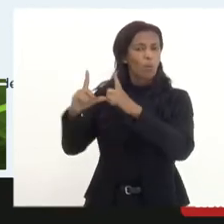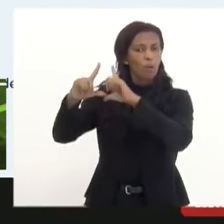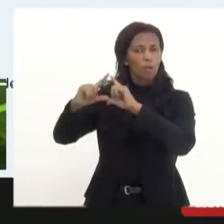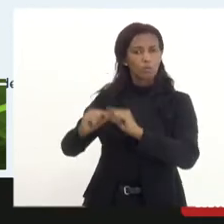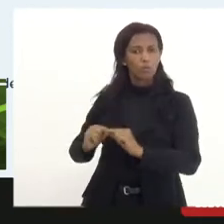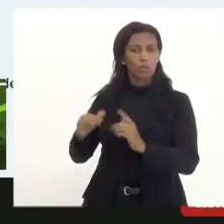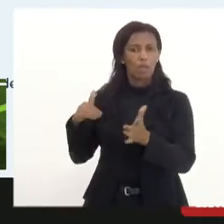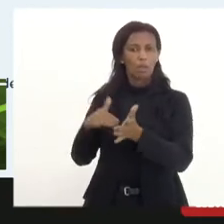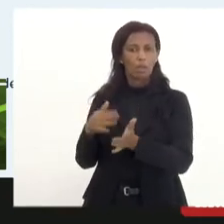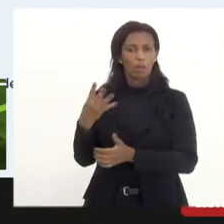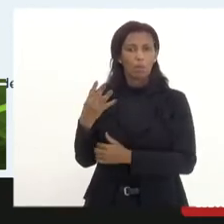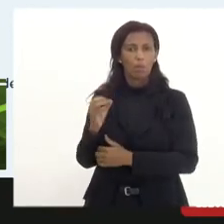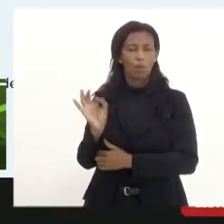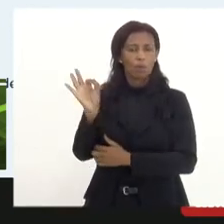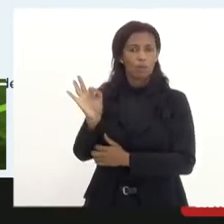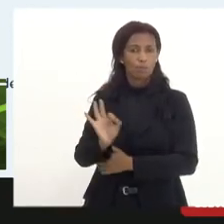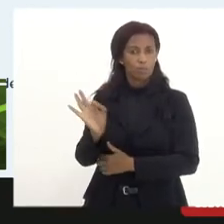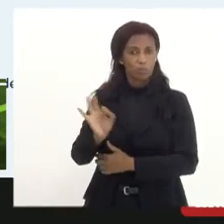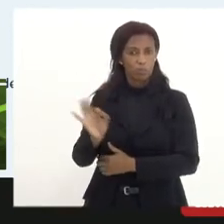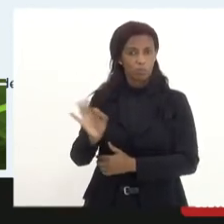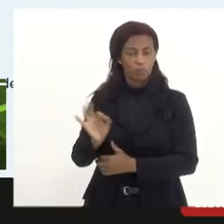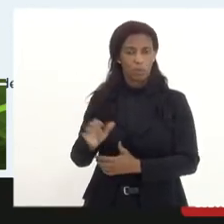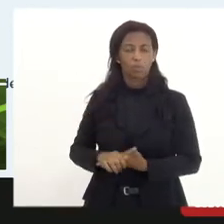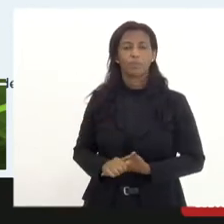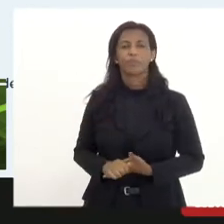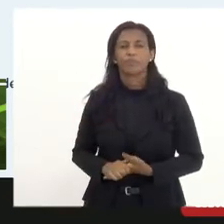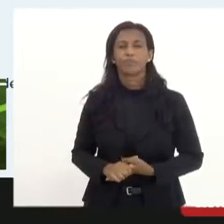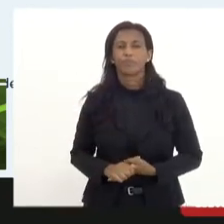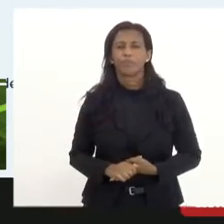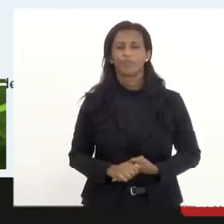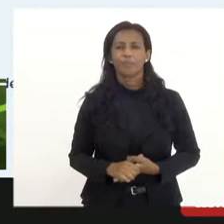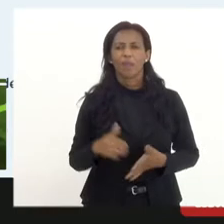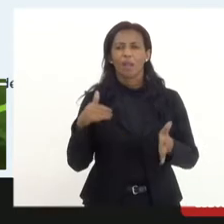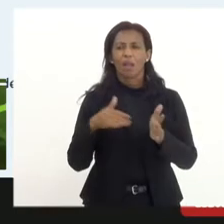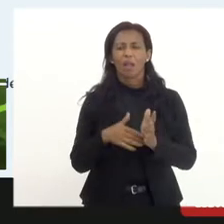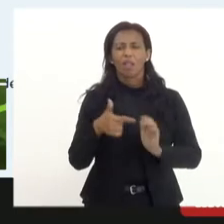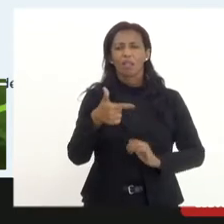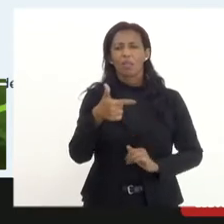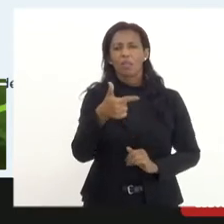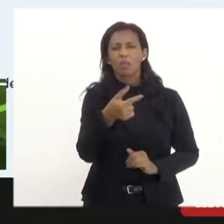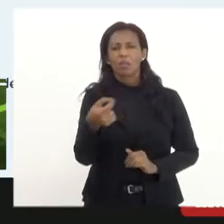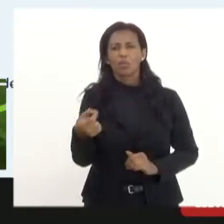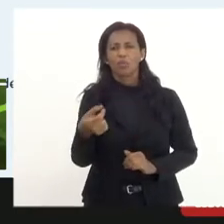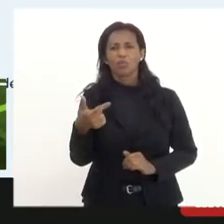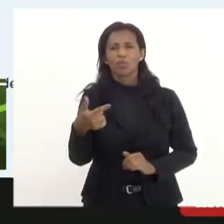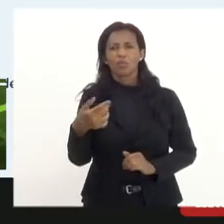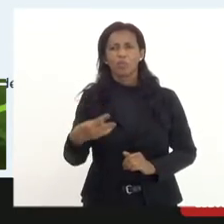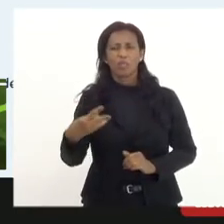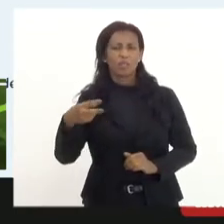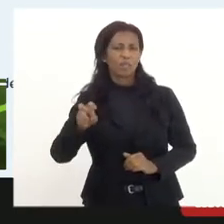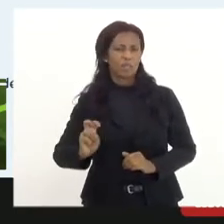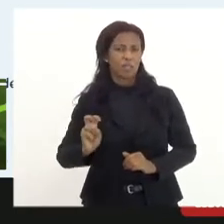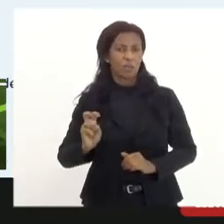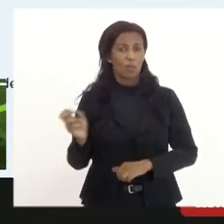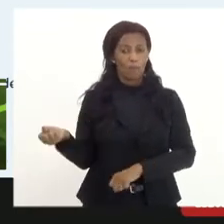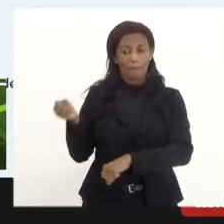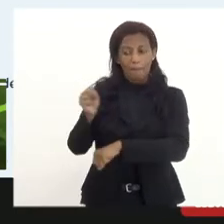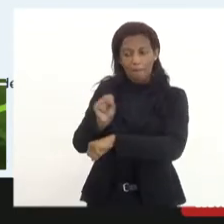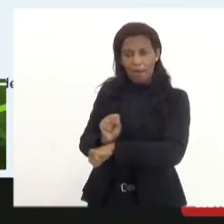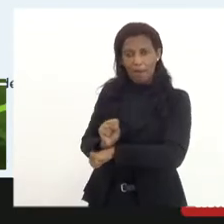até 40% na intensidade net de carbono até 2035, ou seja, neutralizar nossas